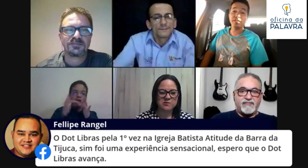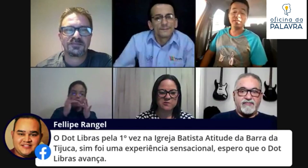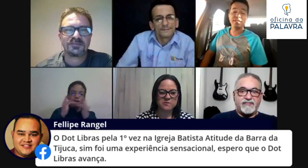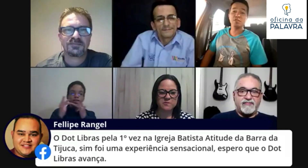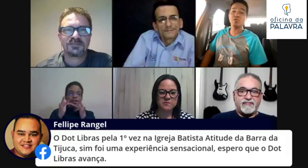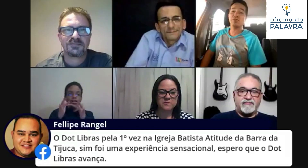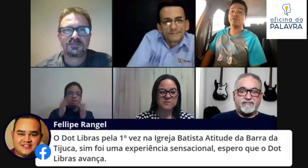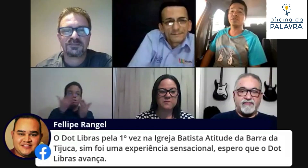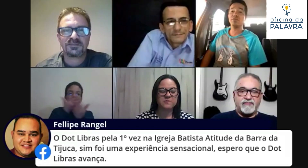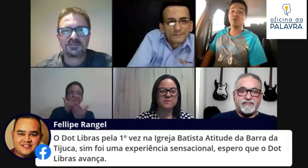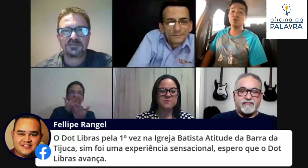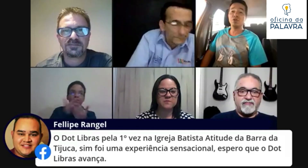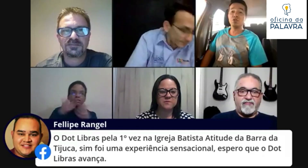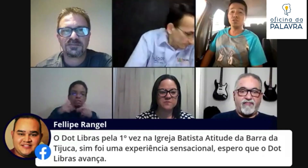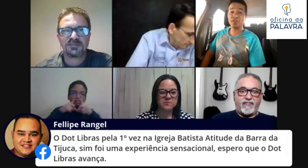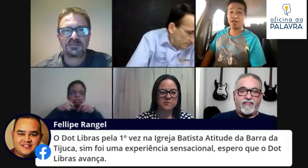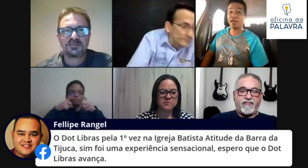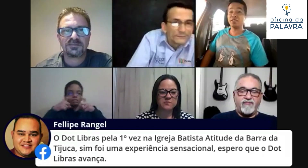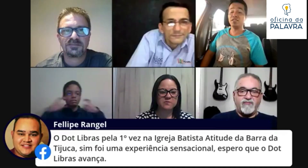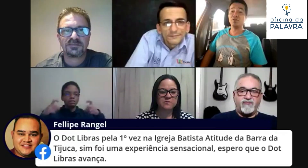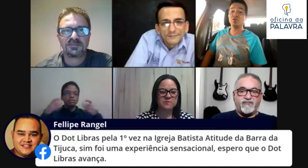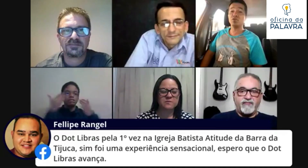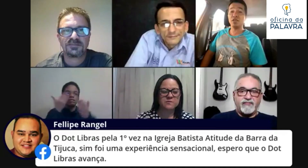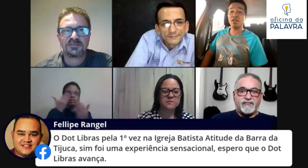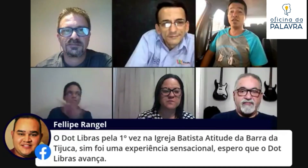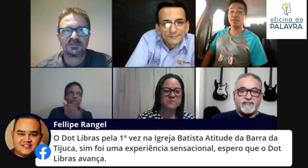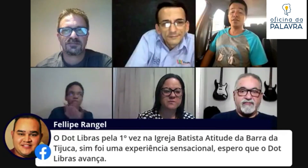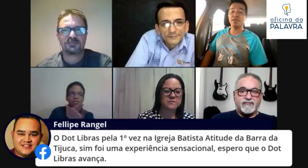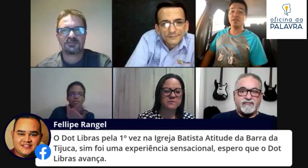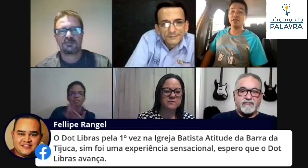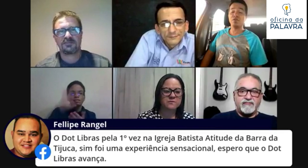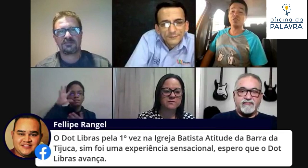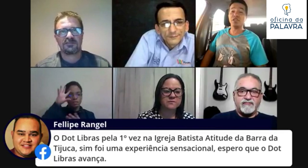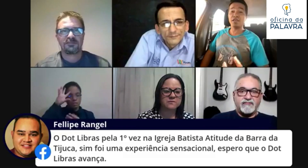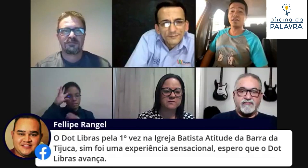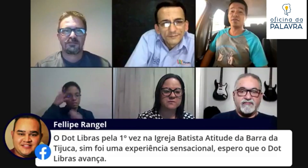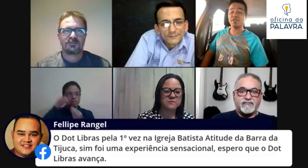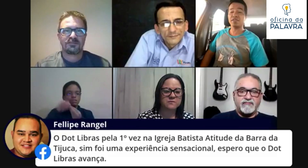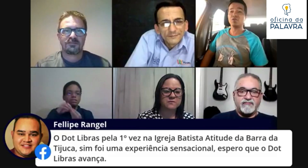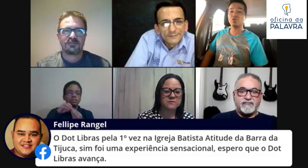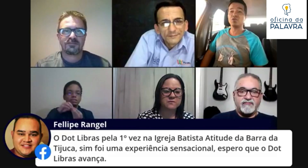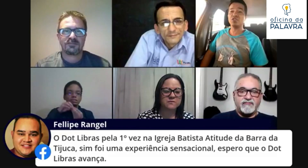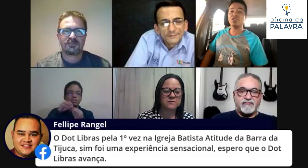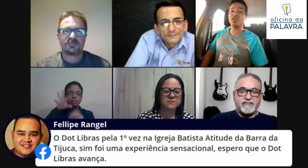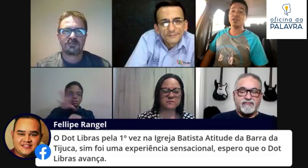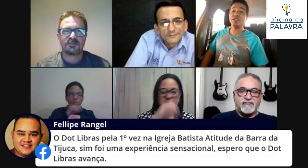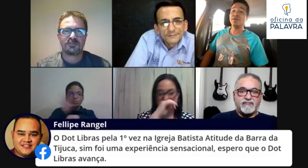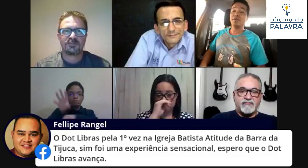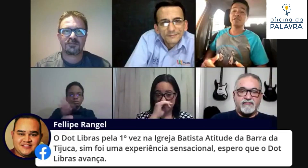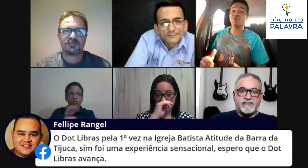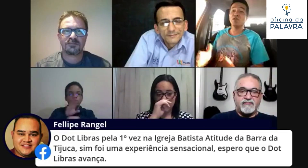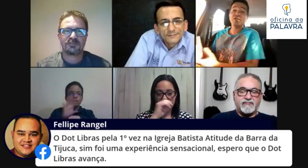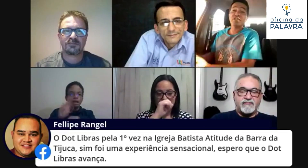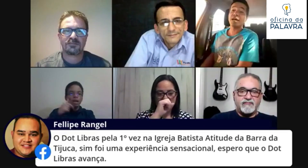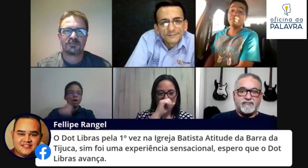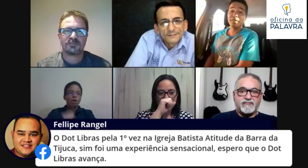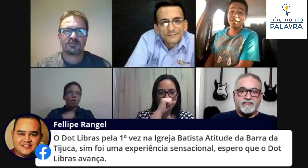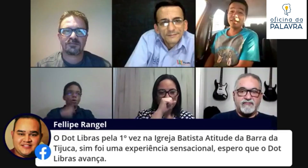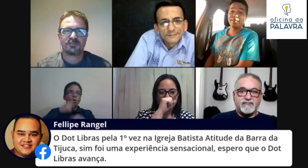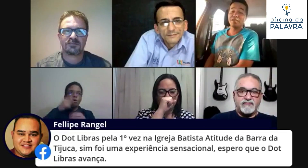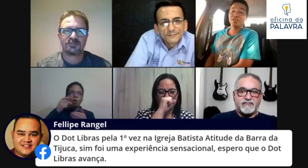eu não conhecia. Por exemplo, o design, eu estudei, cheguei a fazer curso de design, mas eu